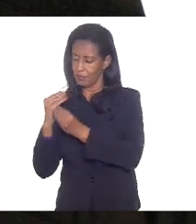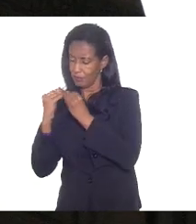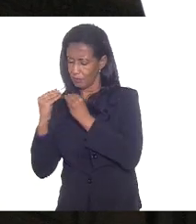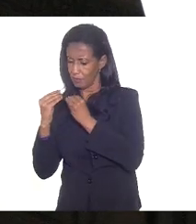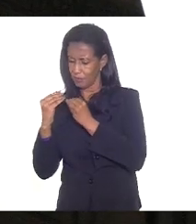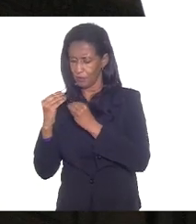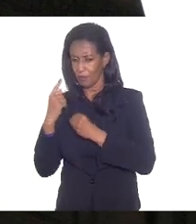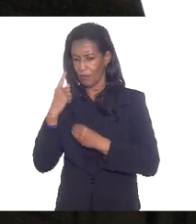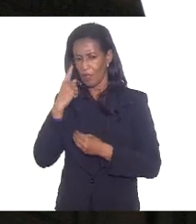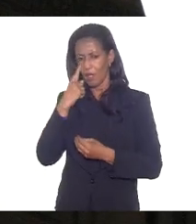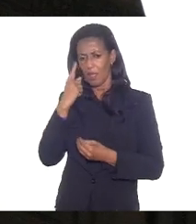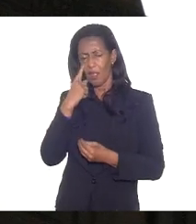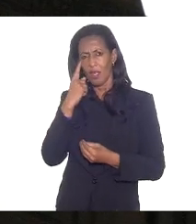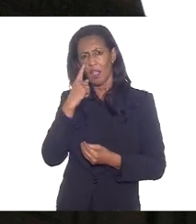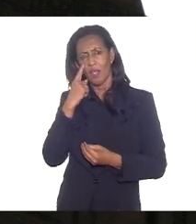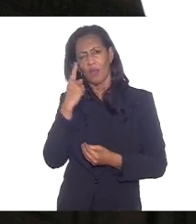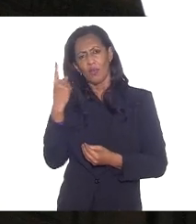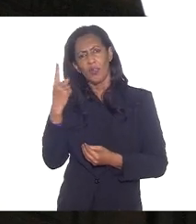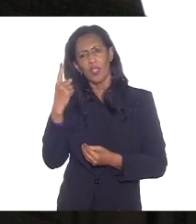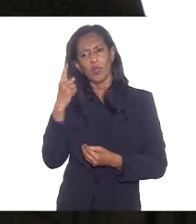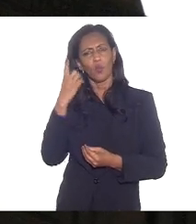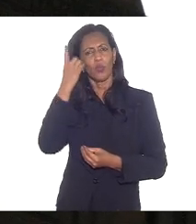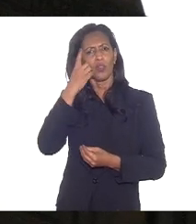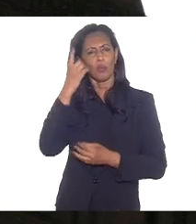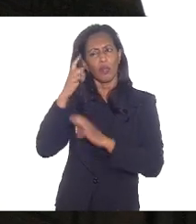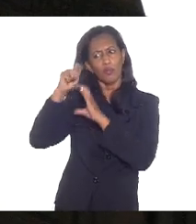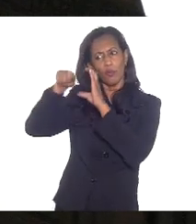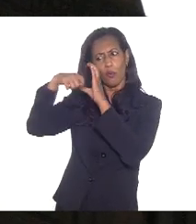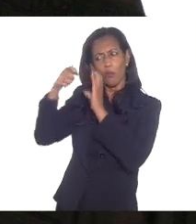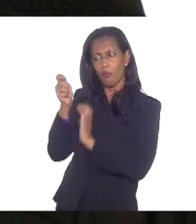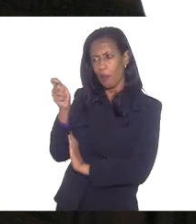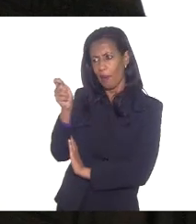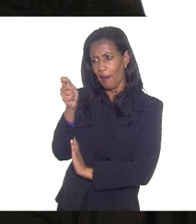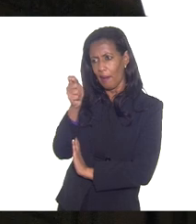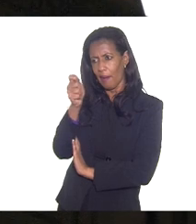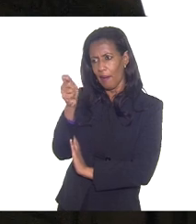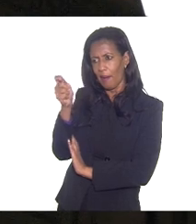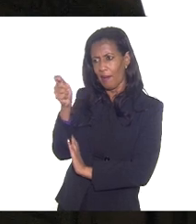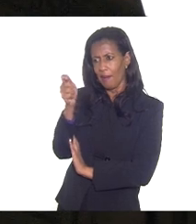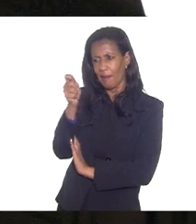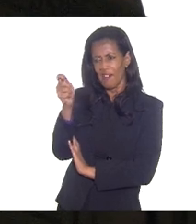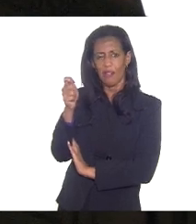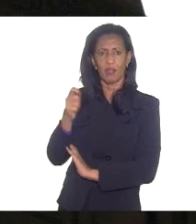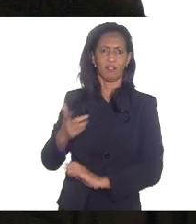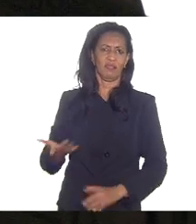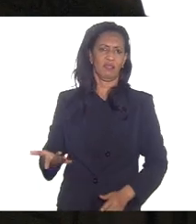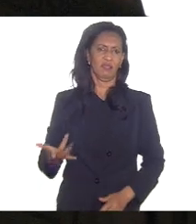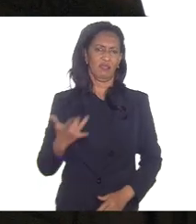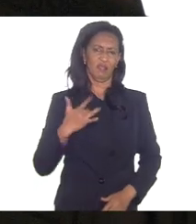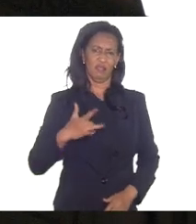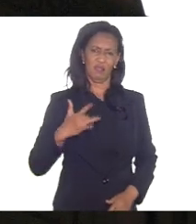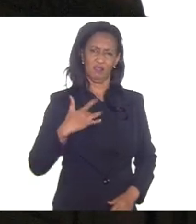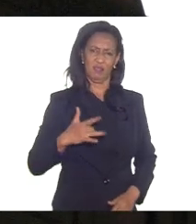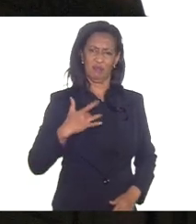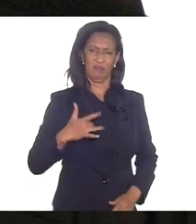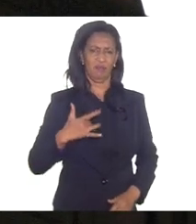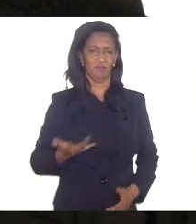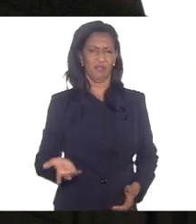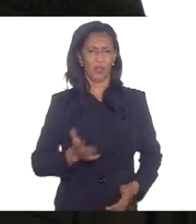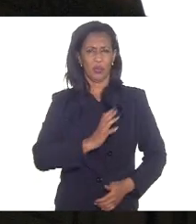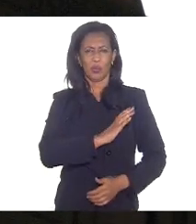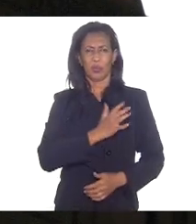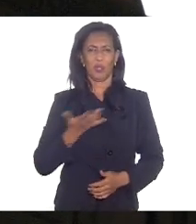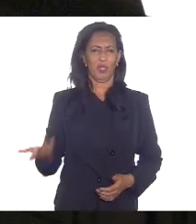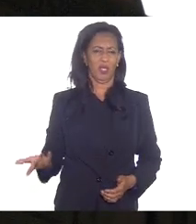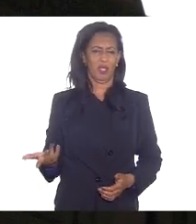deputado ficou me filmando, me fotografando, enquanto eu fazia um lanche. Queria só lamentar que eu acho ridículo esse tipo de comportamento. Não tem espaço